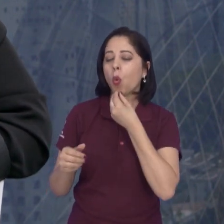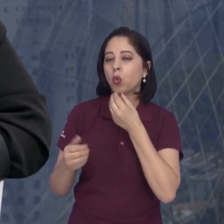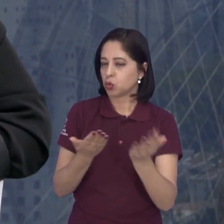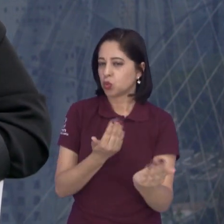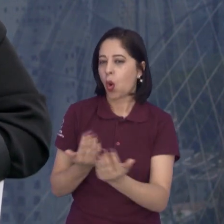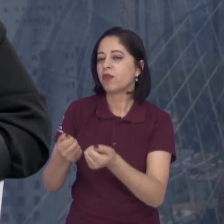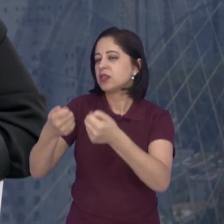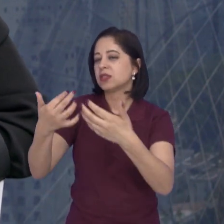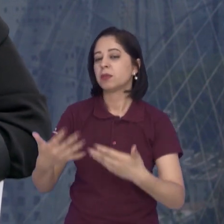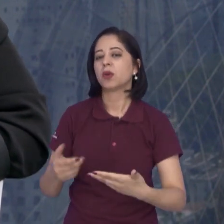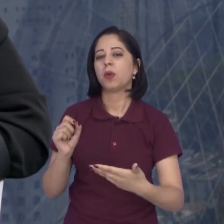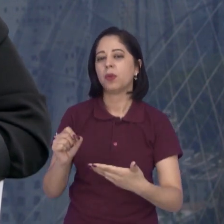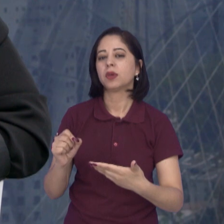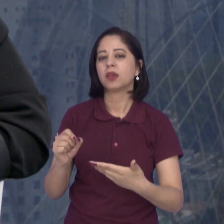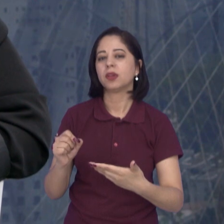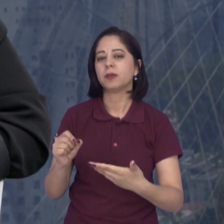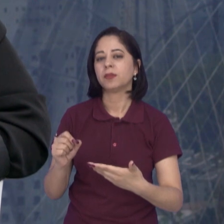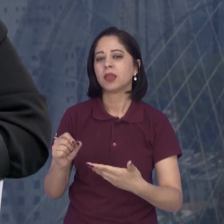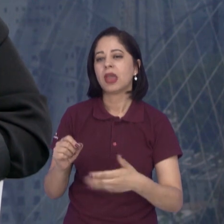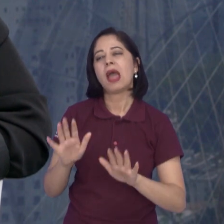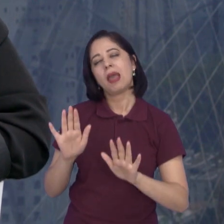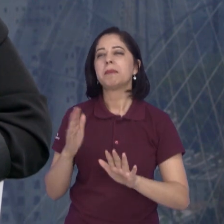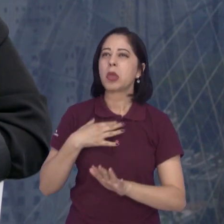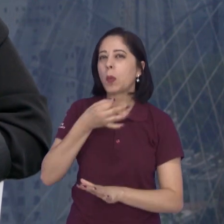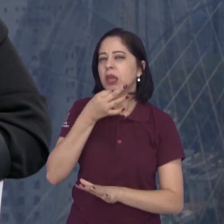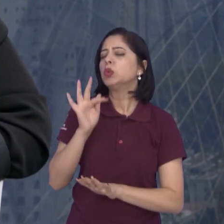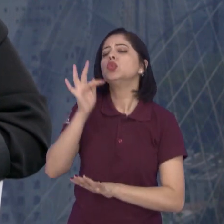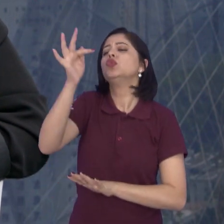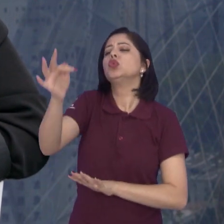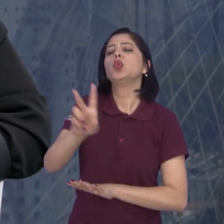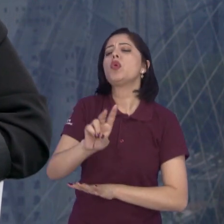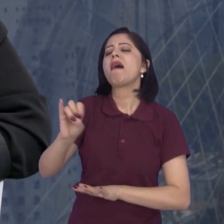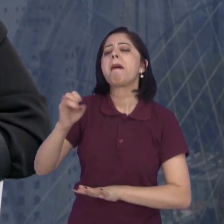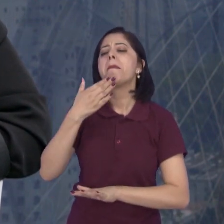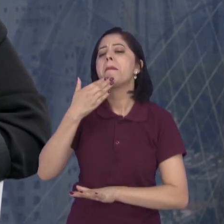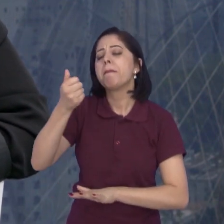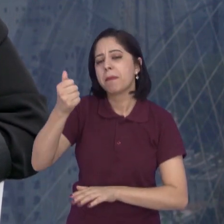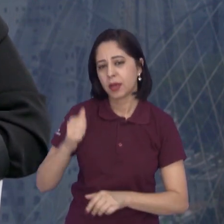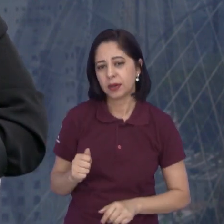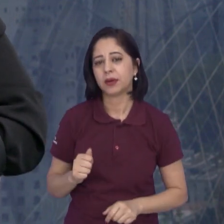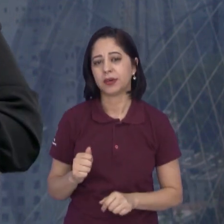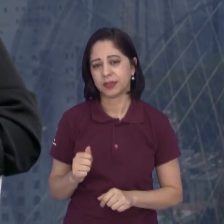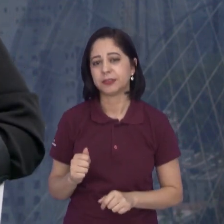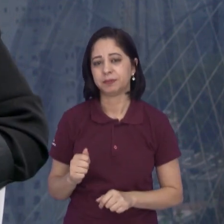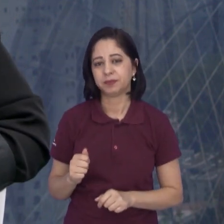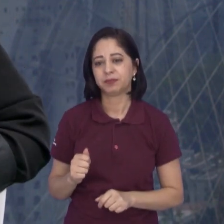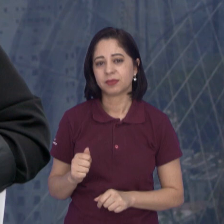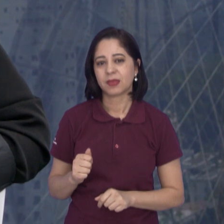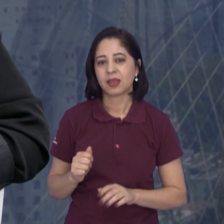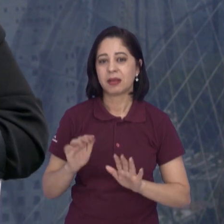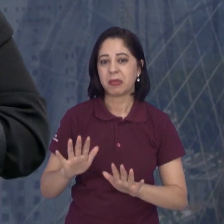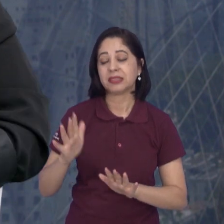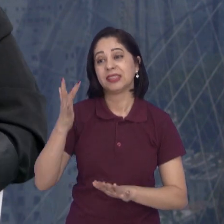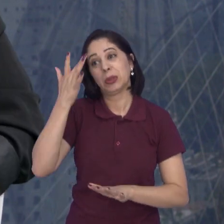a questão de, eu acho que com o tempo isso vai passando, né? E uma observação a ser feita sobre isso, e a gente não sabe se ri ou